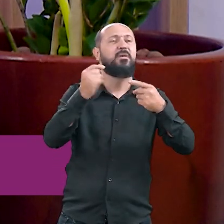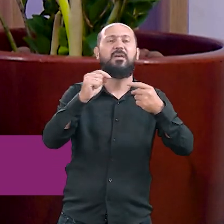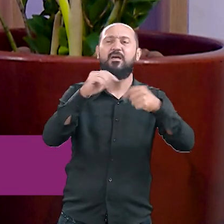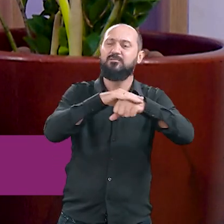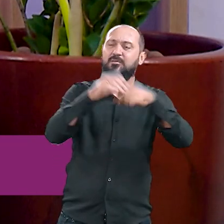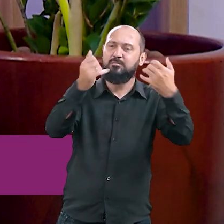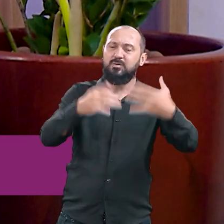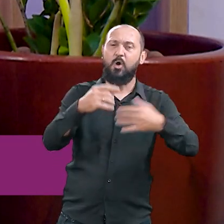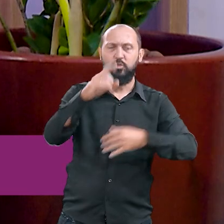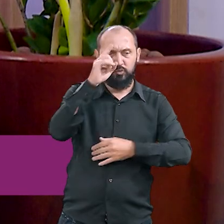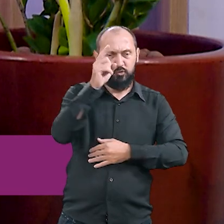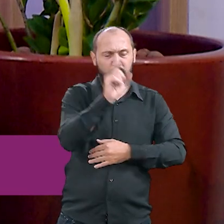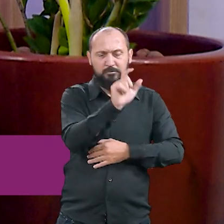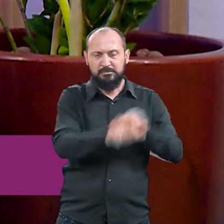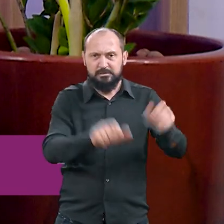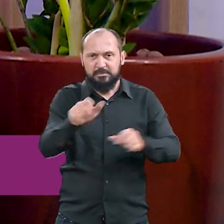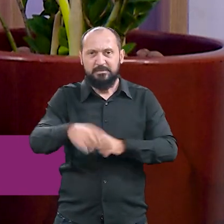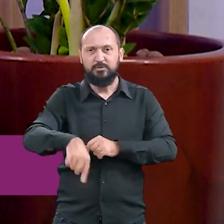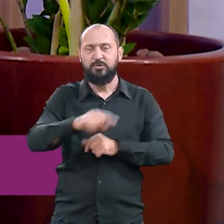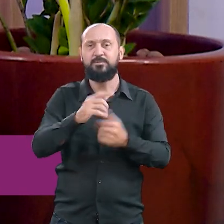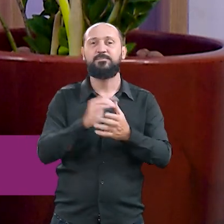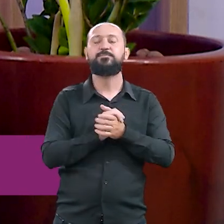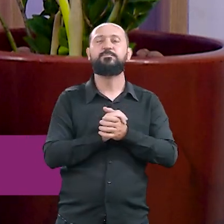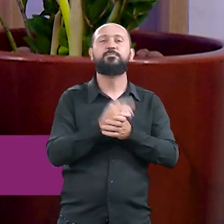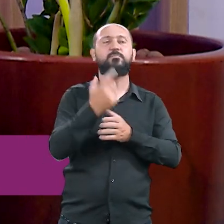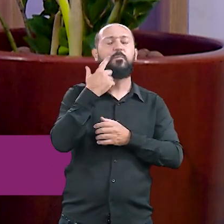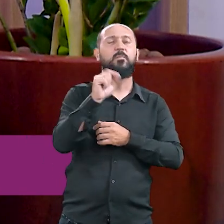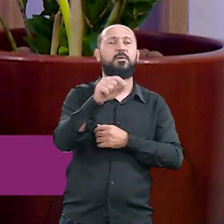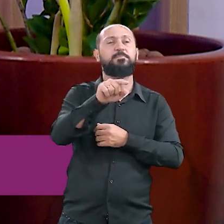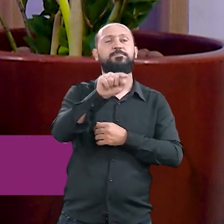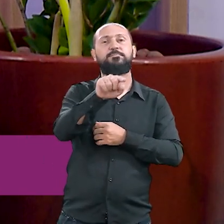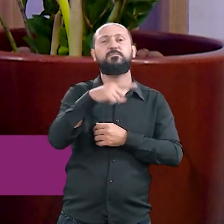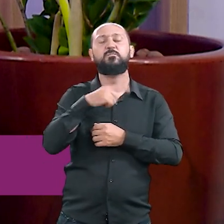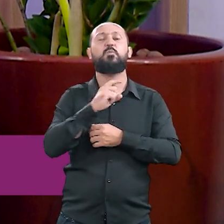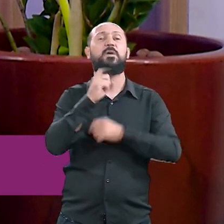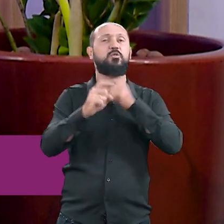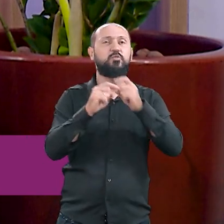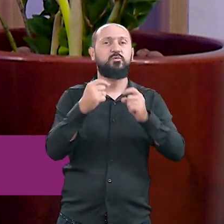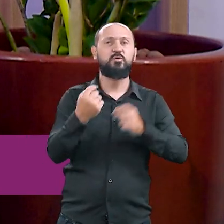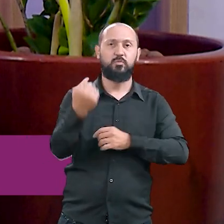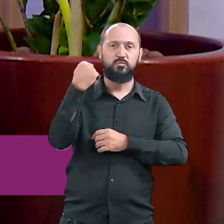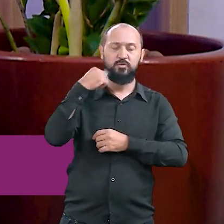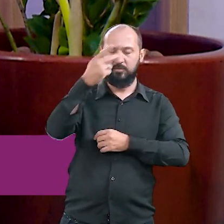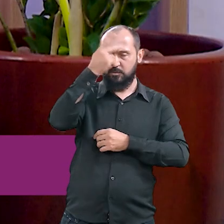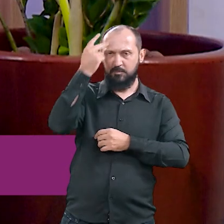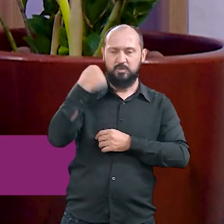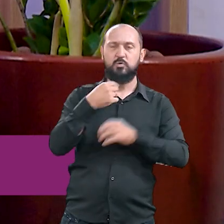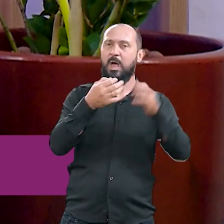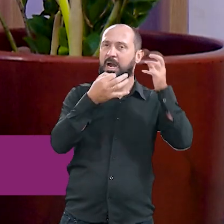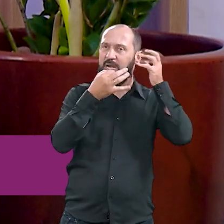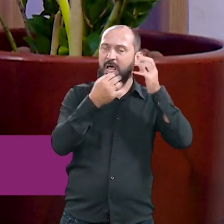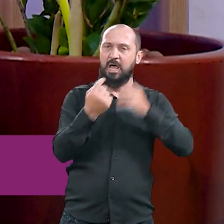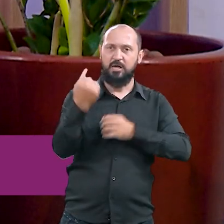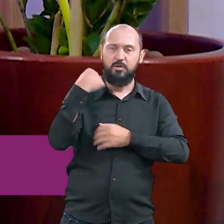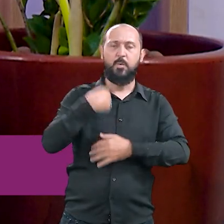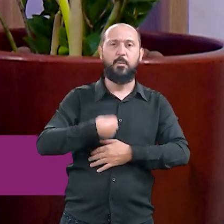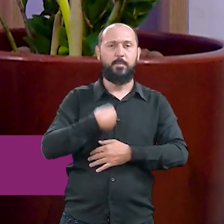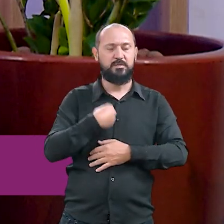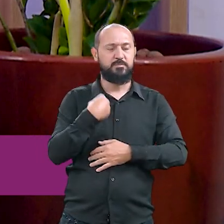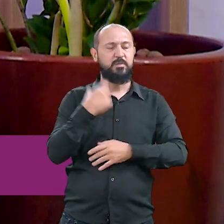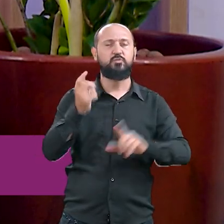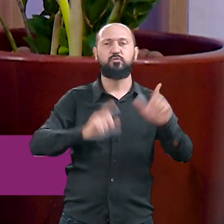querendo saber o que é, se morde, como é que eu posso utilizar, aproveitar. Acho que vai ser um bom papo. E Kenneth, o Perspectiva